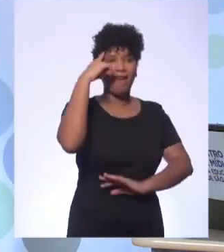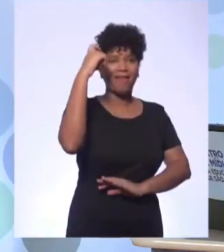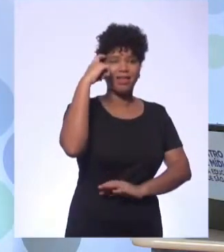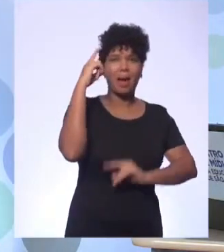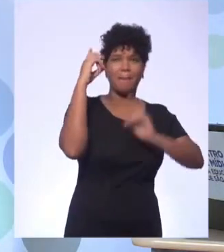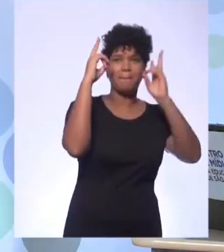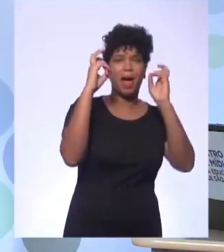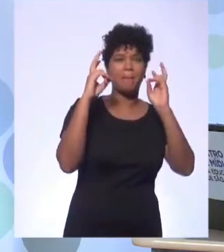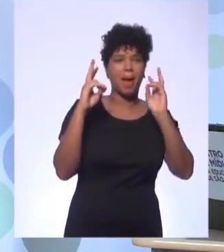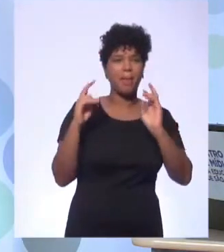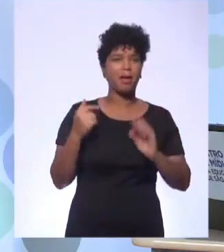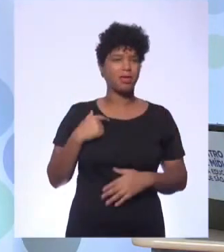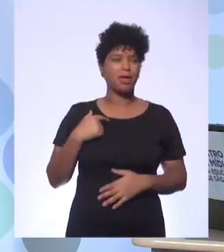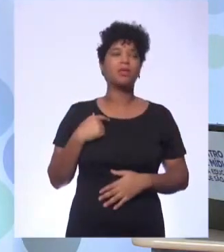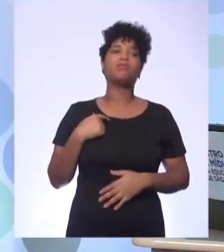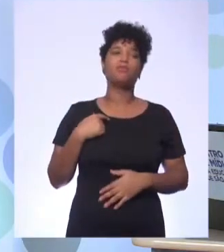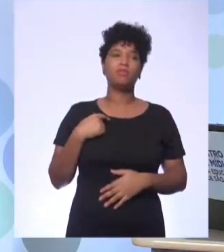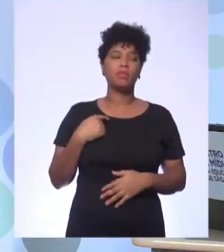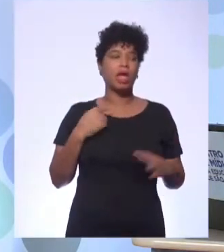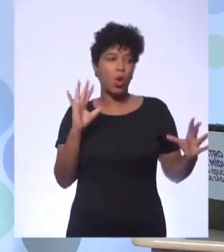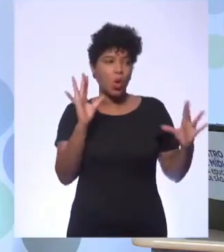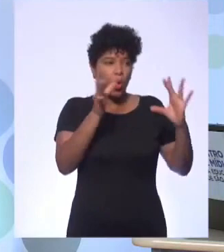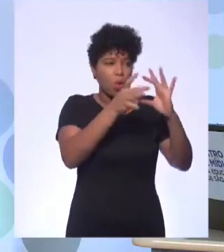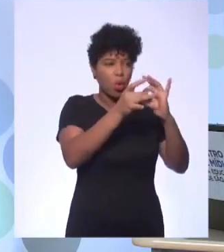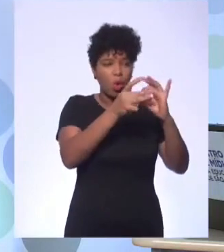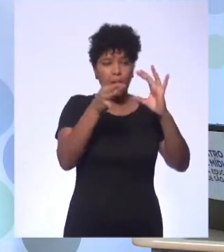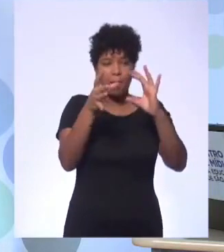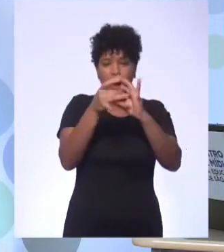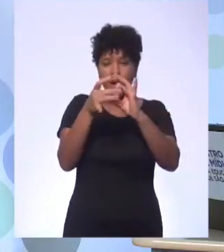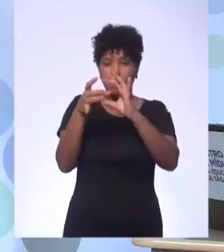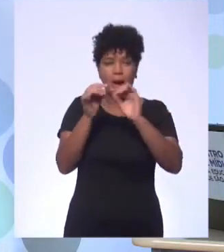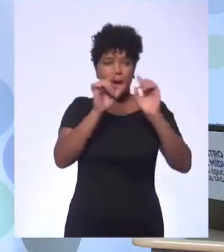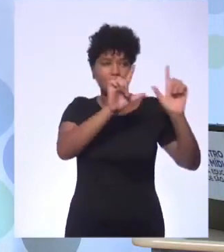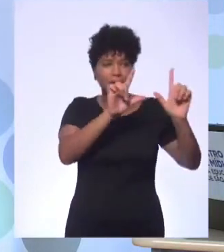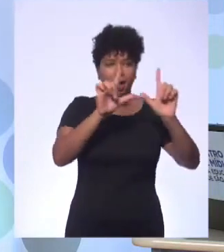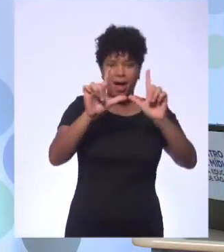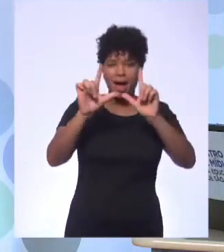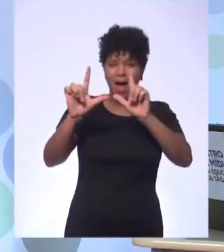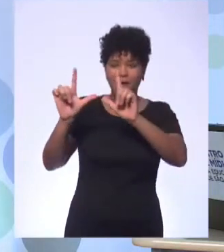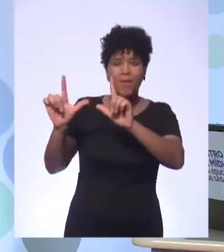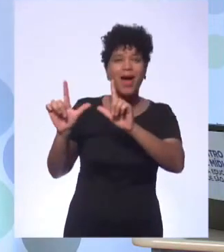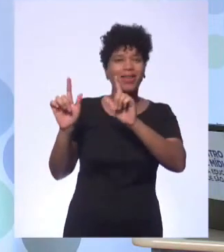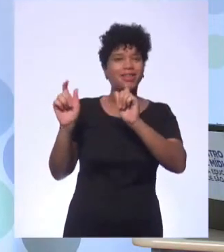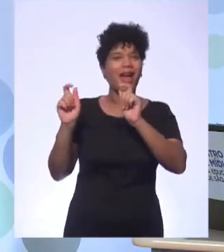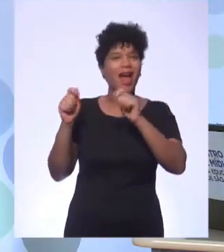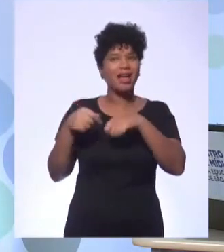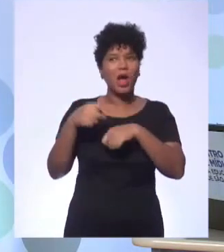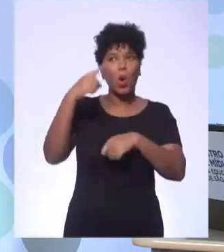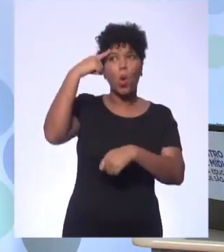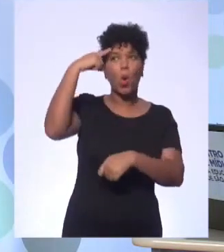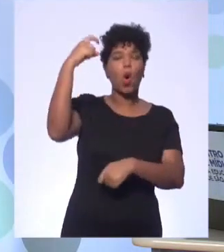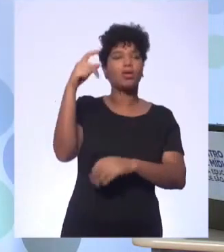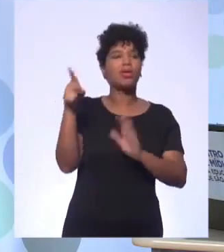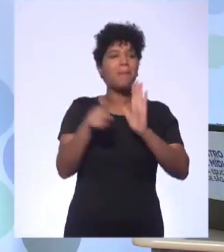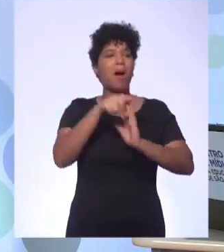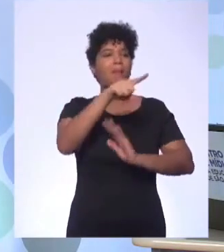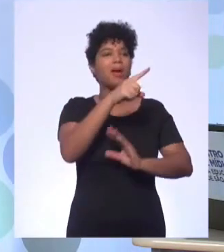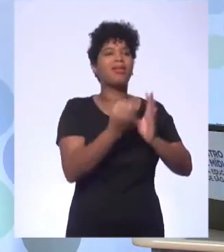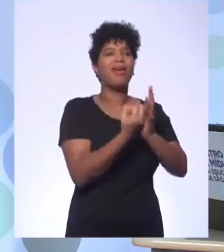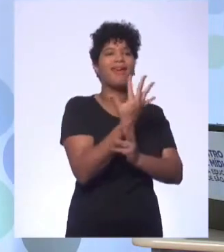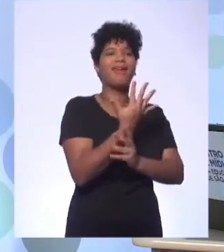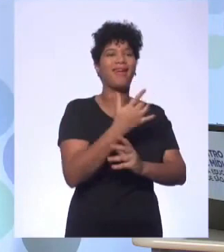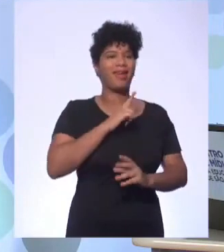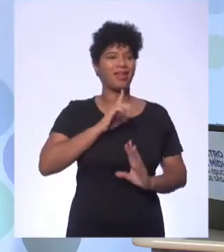de obras, né, todas têm uma relação entre si e com esse primeiro, né, com essa primeira ideia, esse primeiro conceito que eu